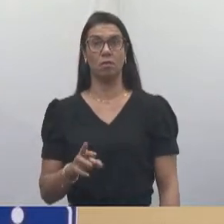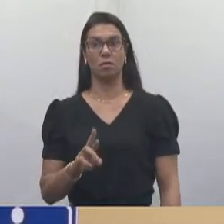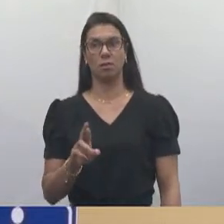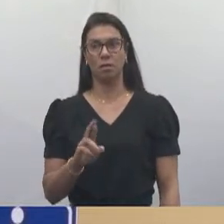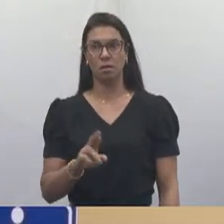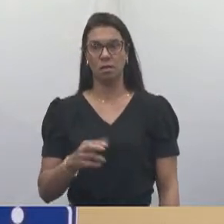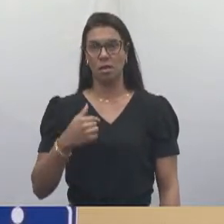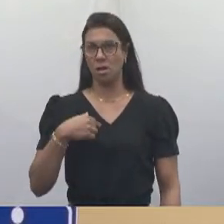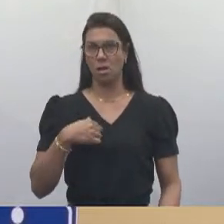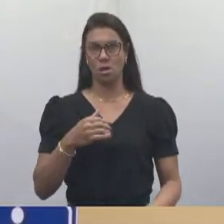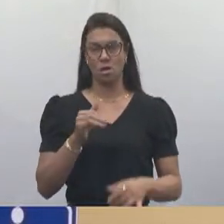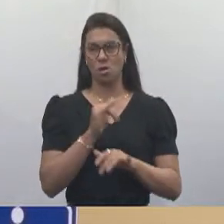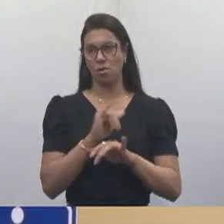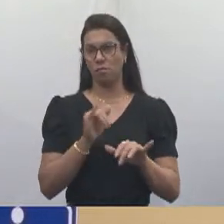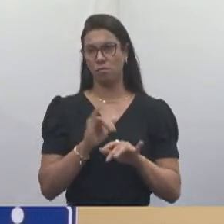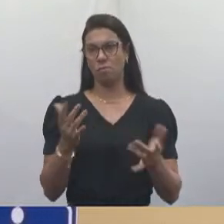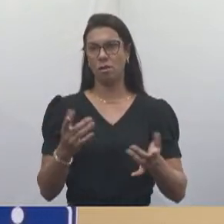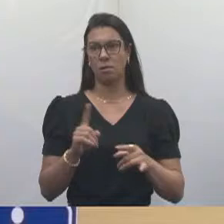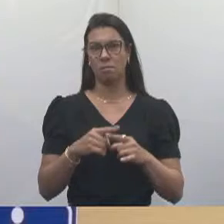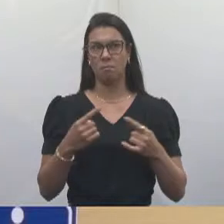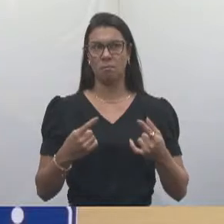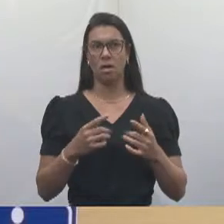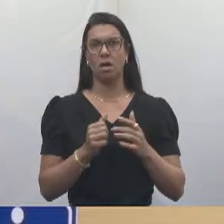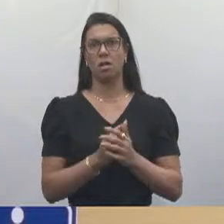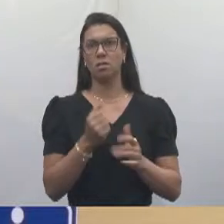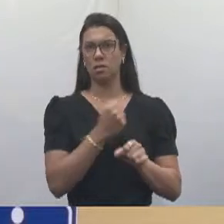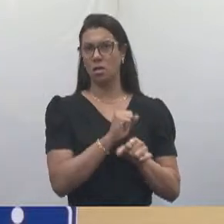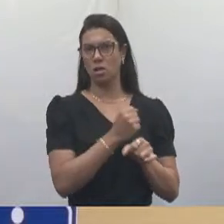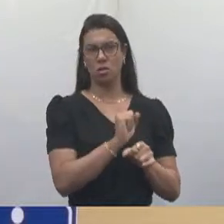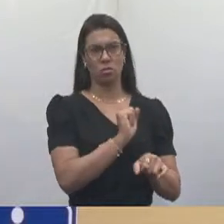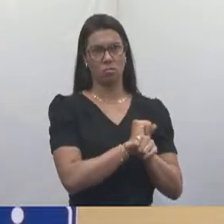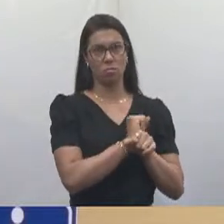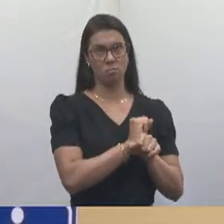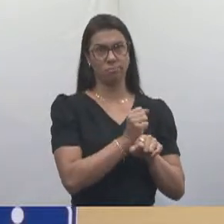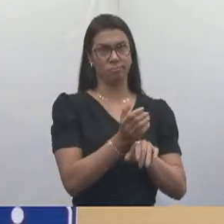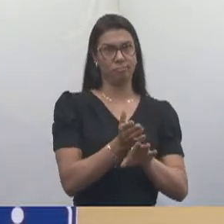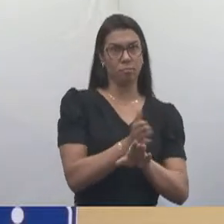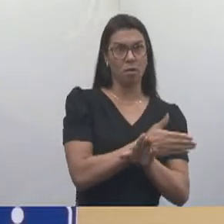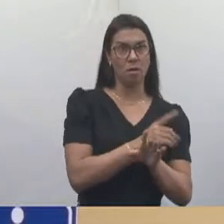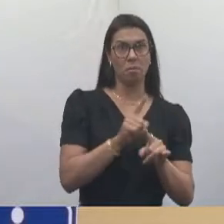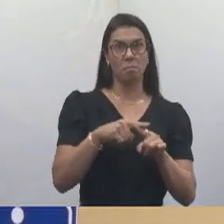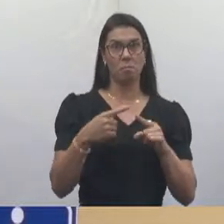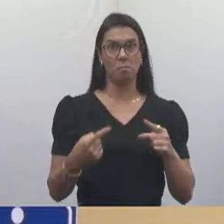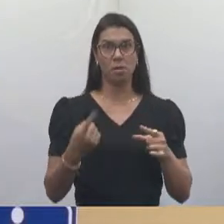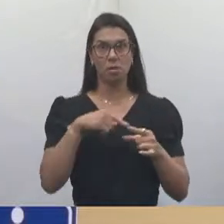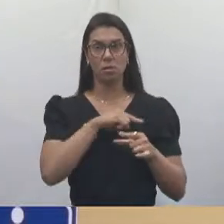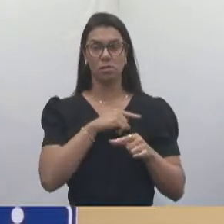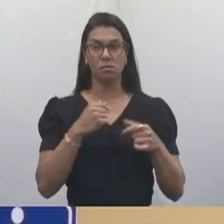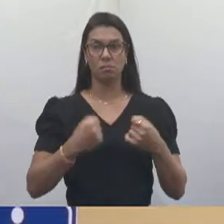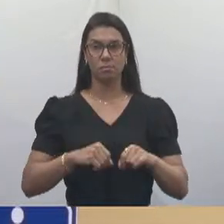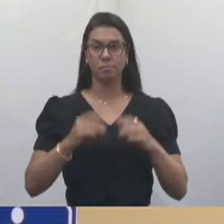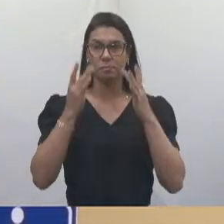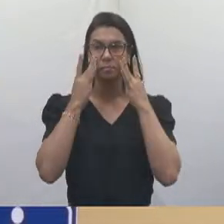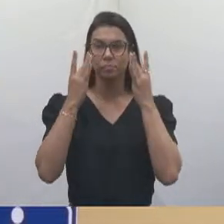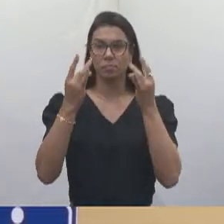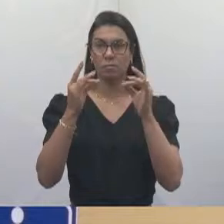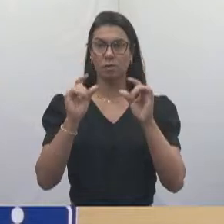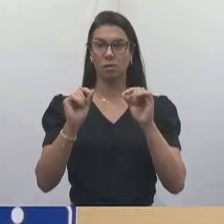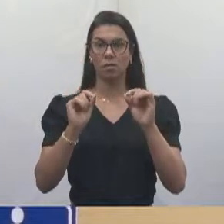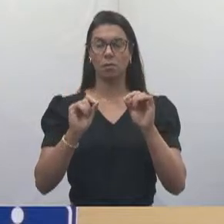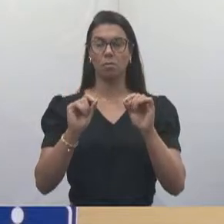vão informar o Tribunal de Contas porque essas obras estavam paralisadas, mas acende um sinal de alerta, porque as contas